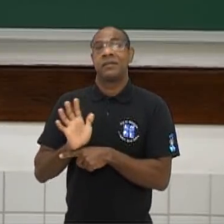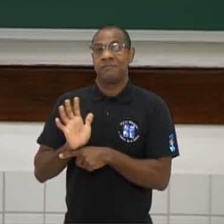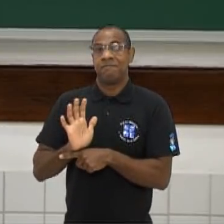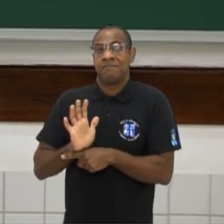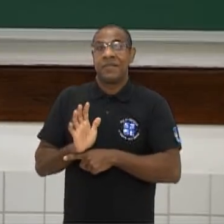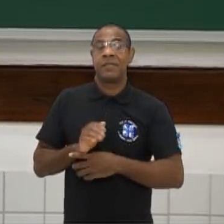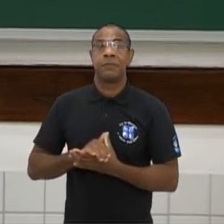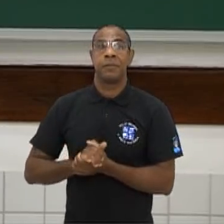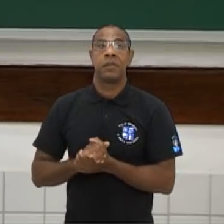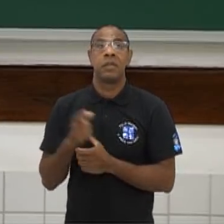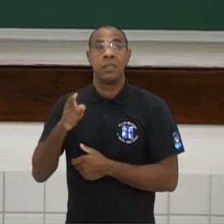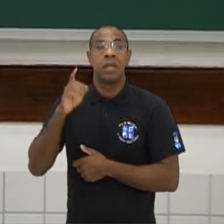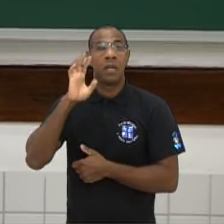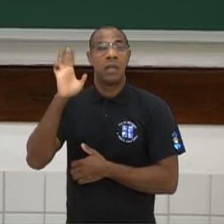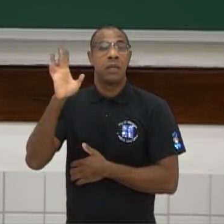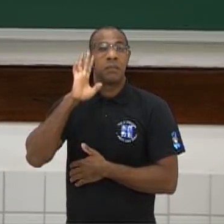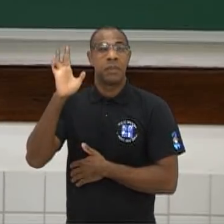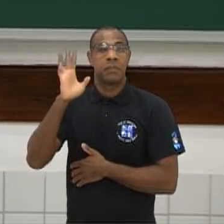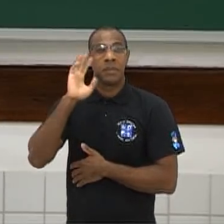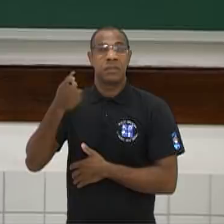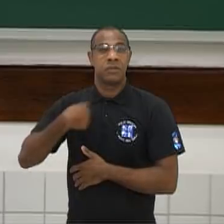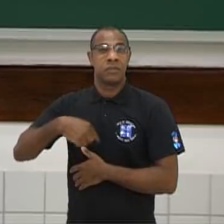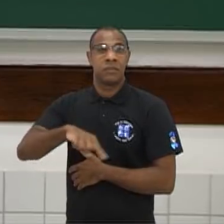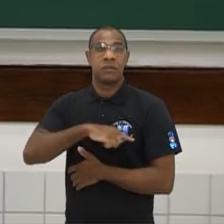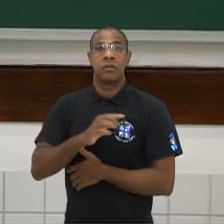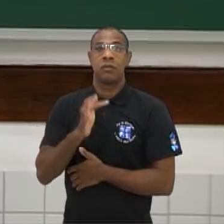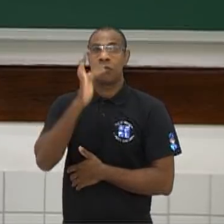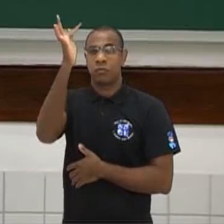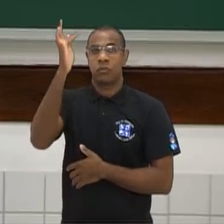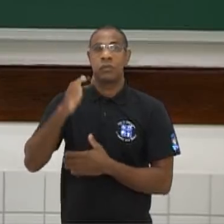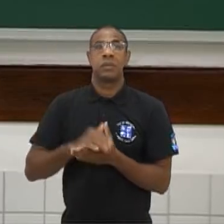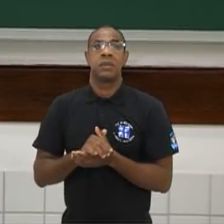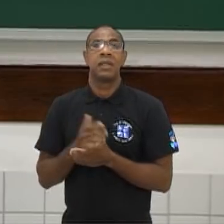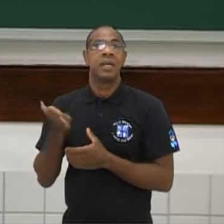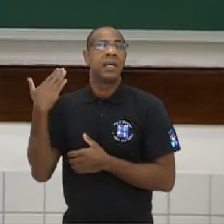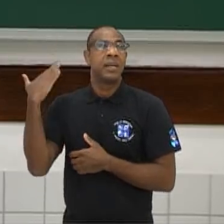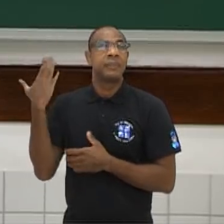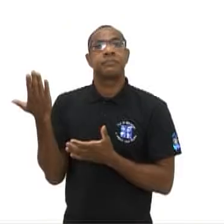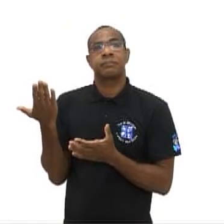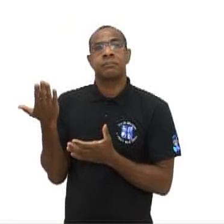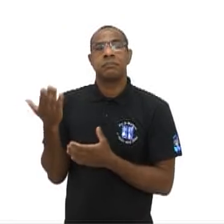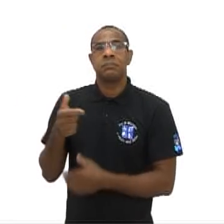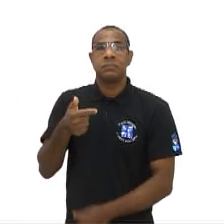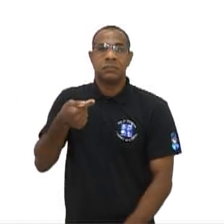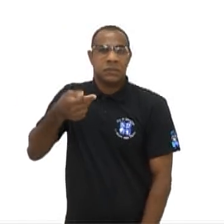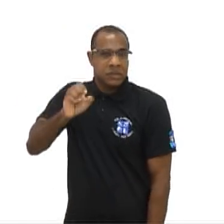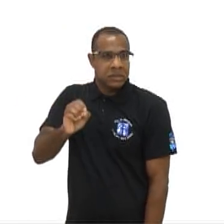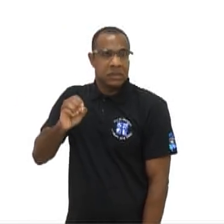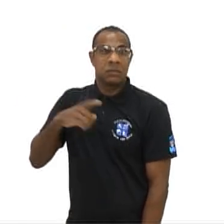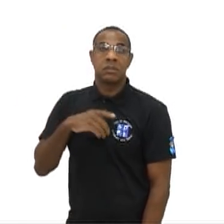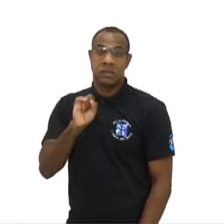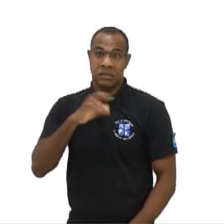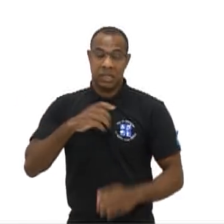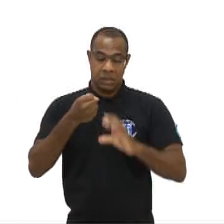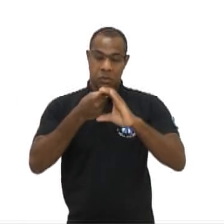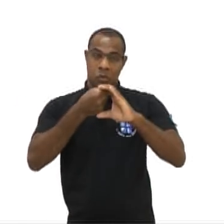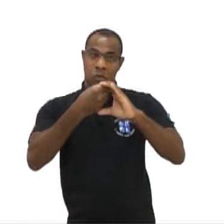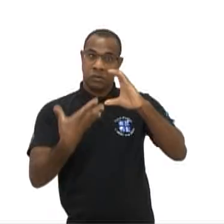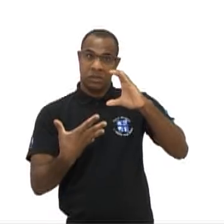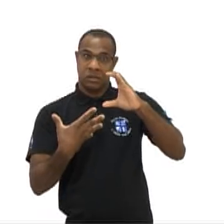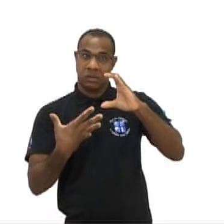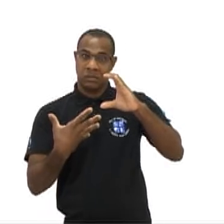Então isso é o que imaginávamos de projeção para o futuro lá na década de 70. Quando você tem o conceito que aqui é